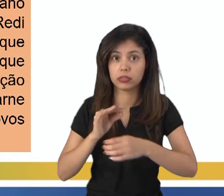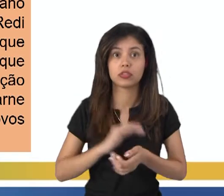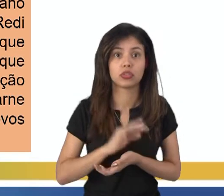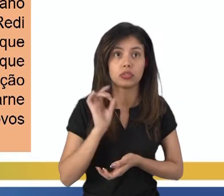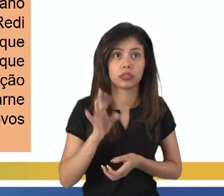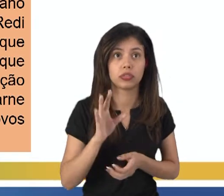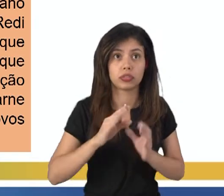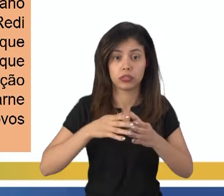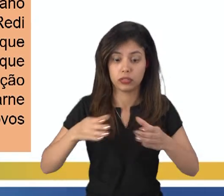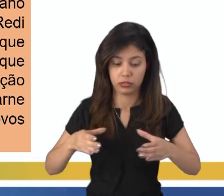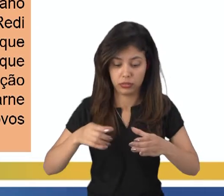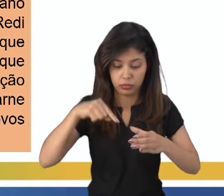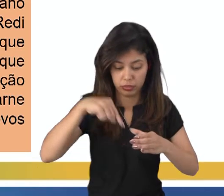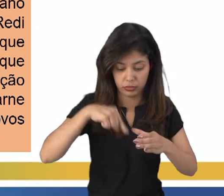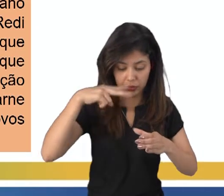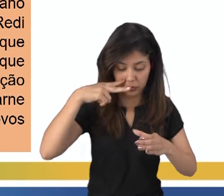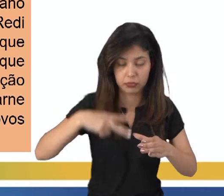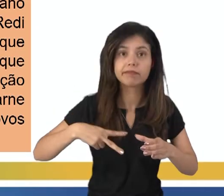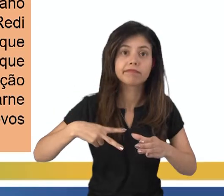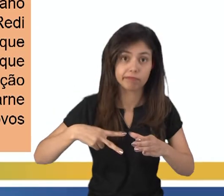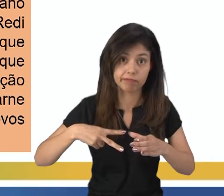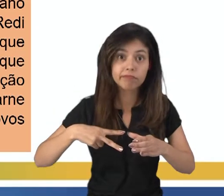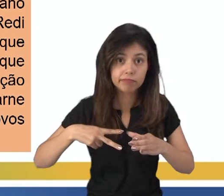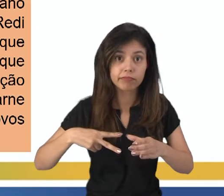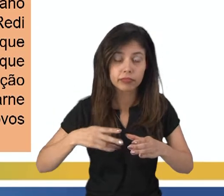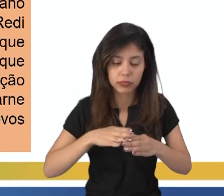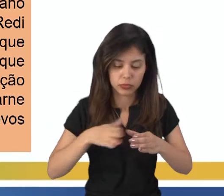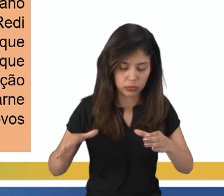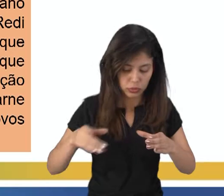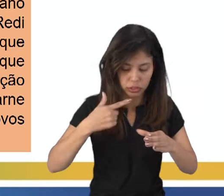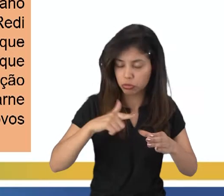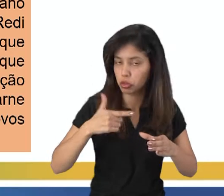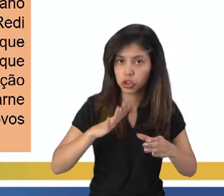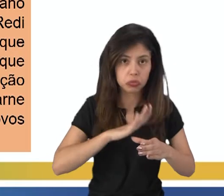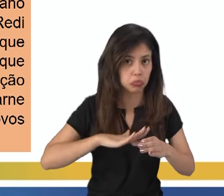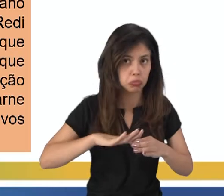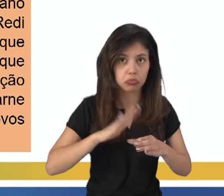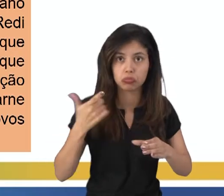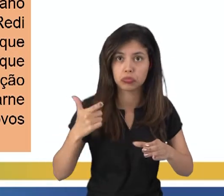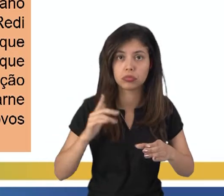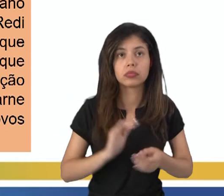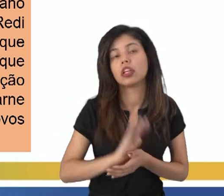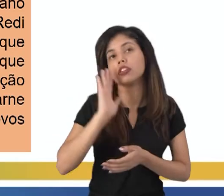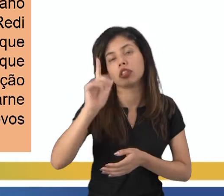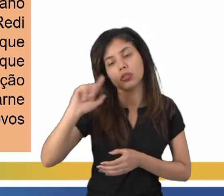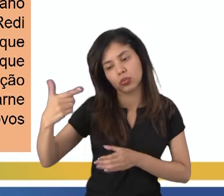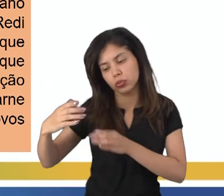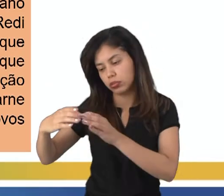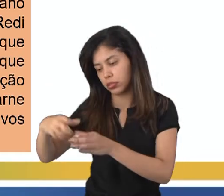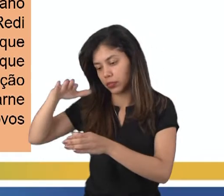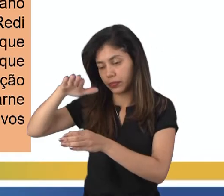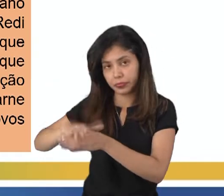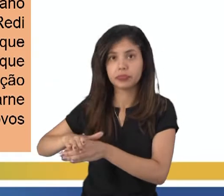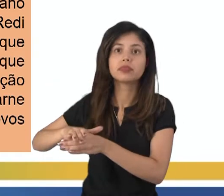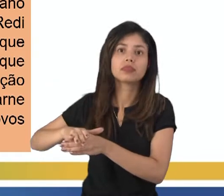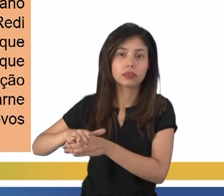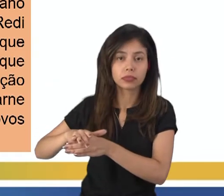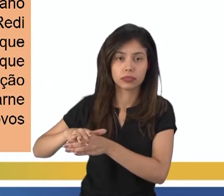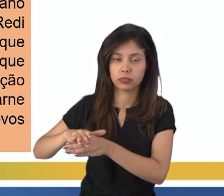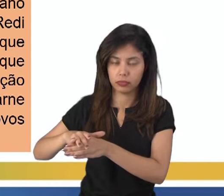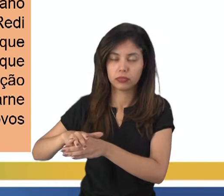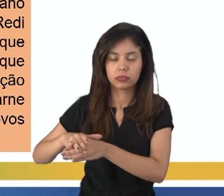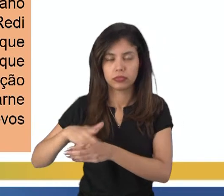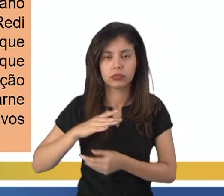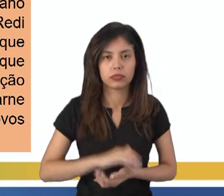com o vidro exposto, que estava com o vidro com acesso liberado, não tinha proteção nenhuma. Já naquela que estava com a tela